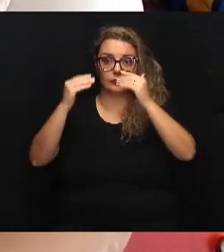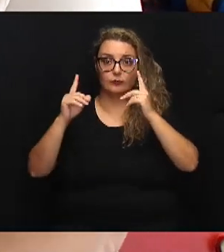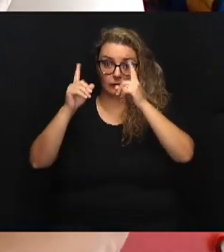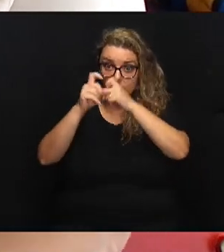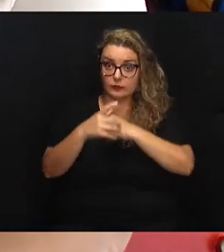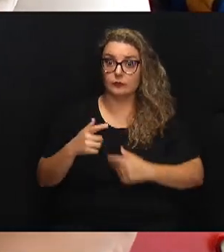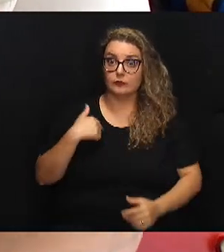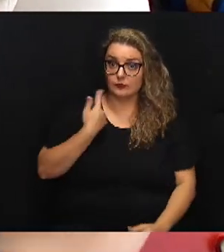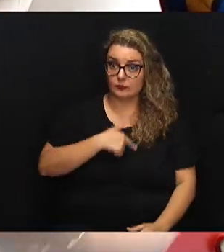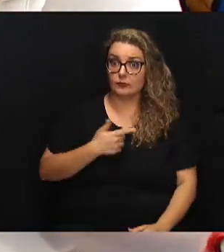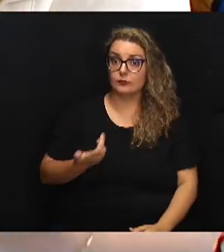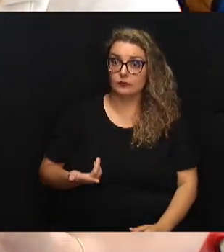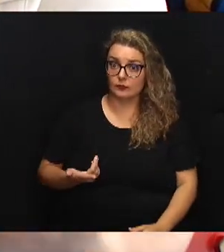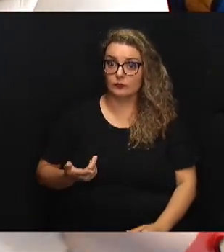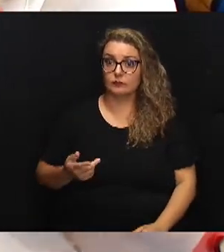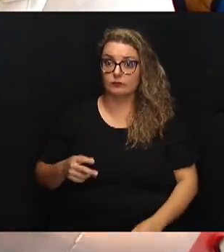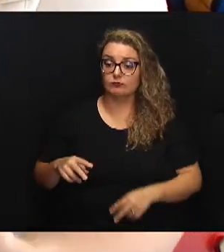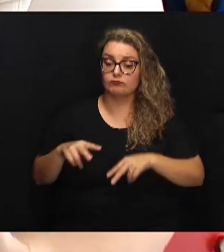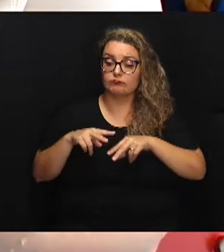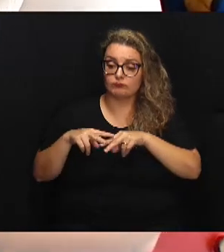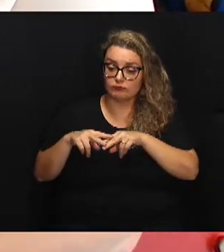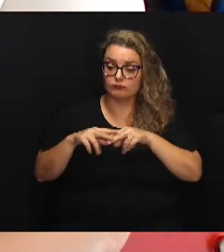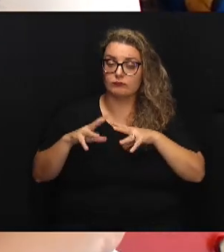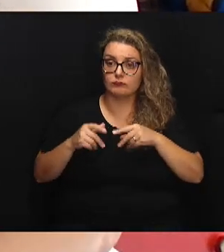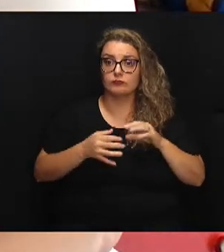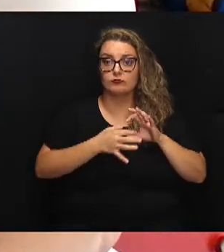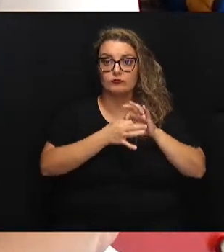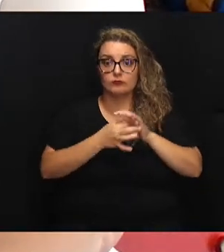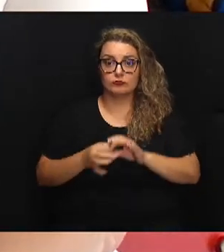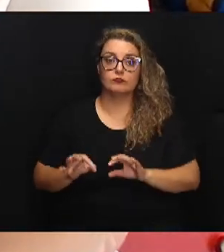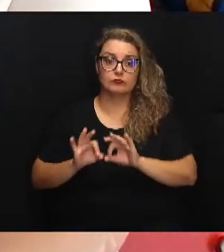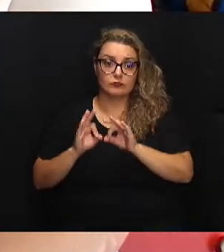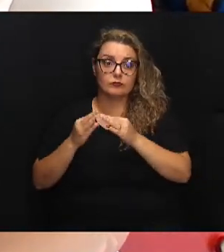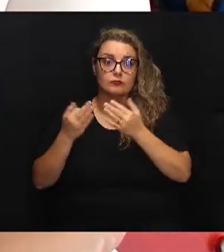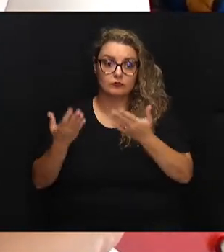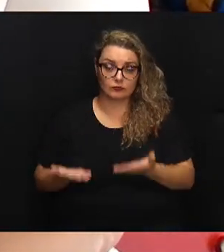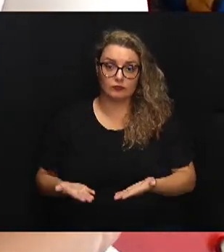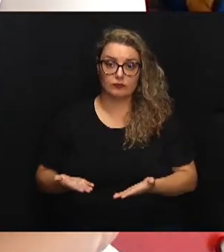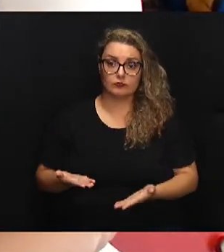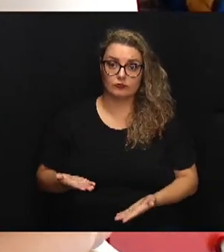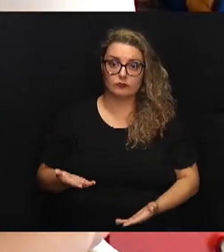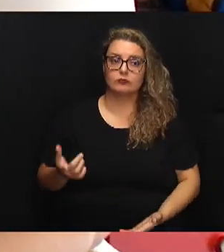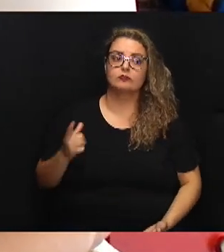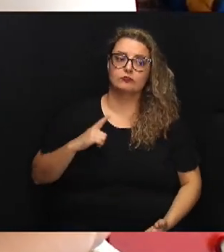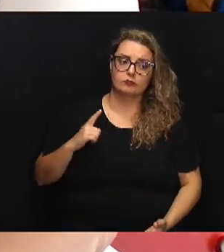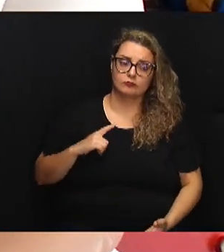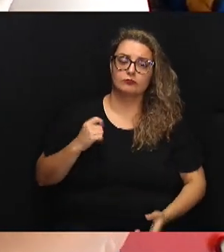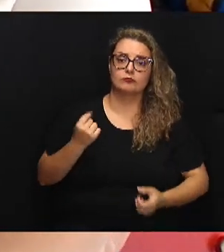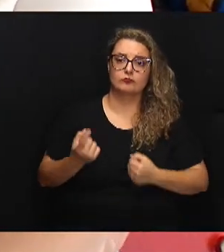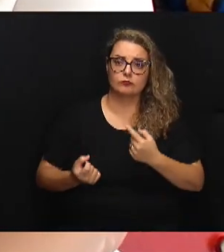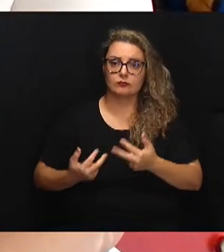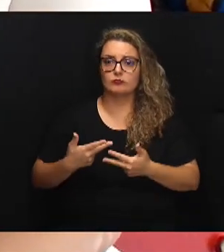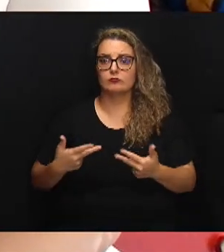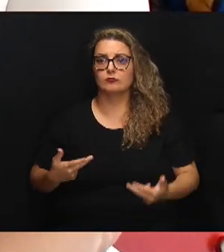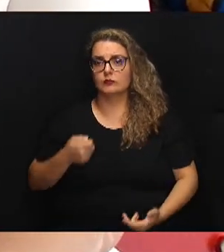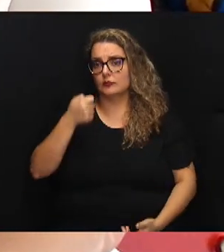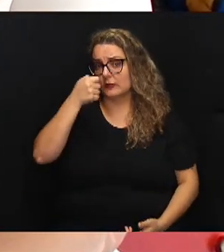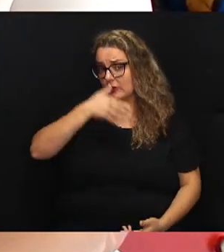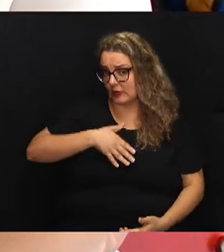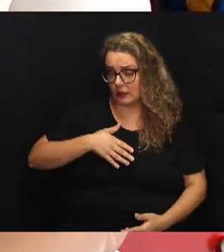vamos revendo todo esse contexto familiar, mas tem situações de abuso